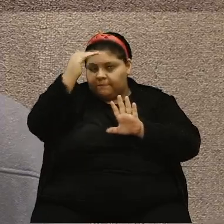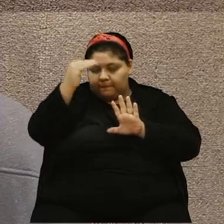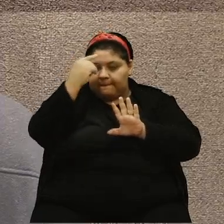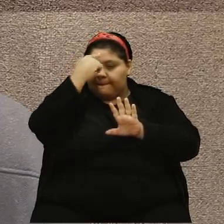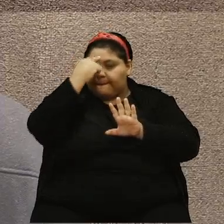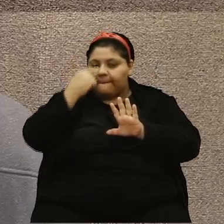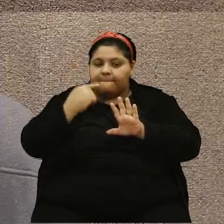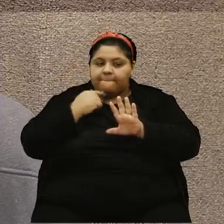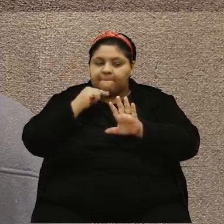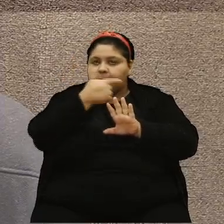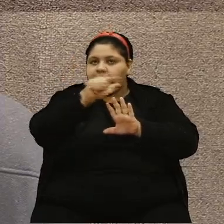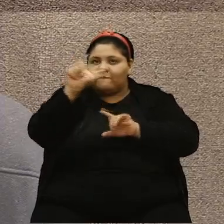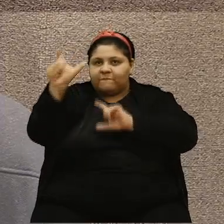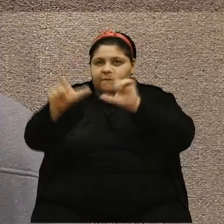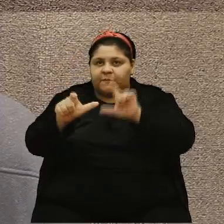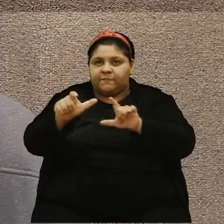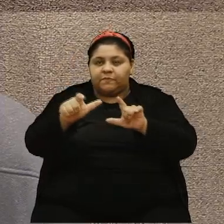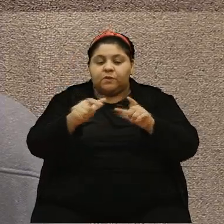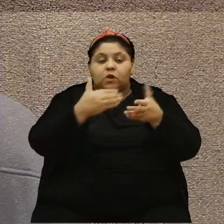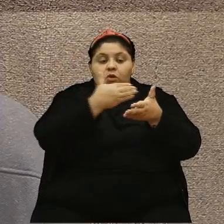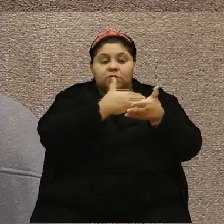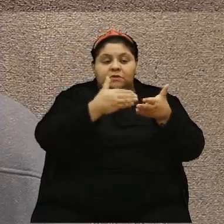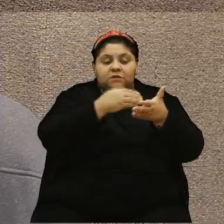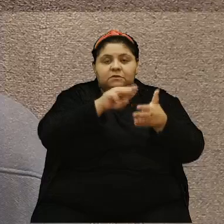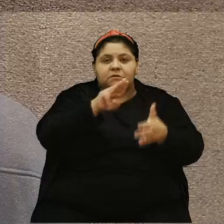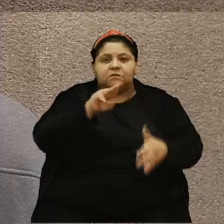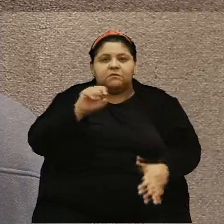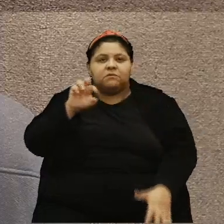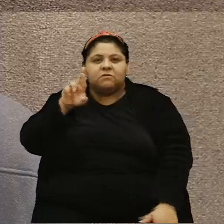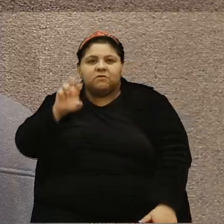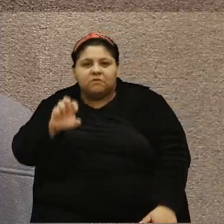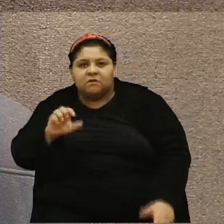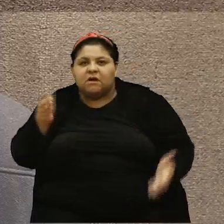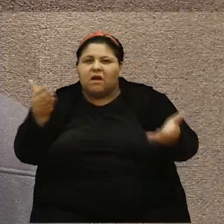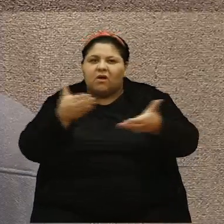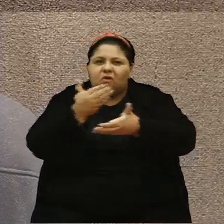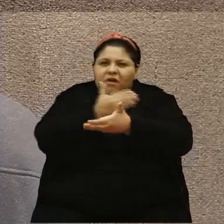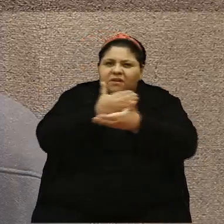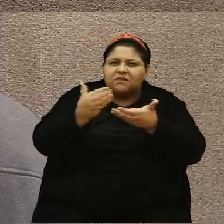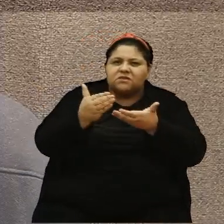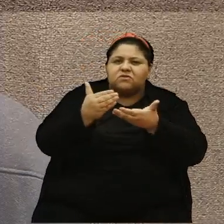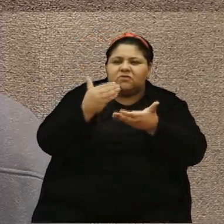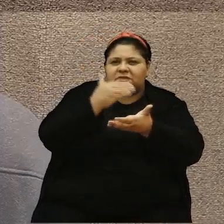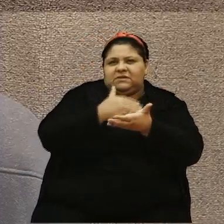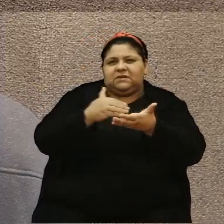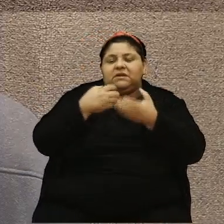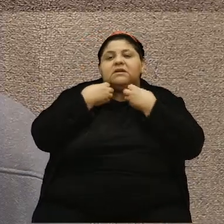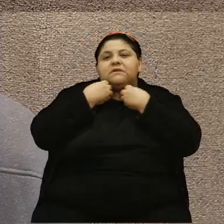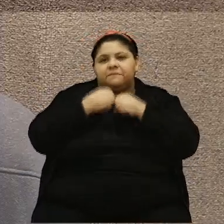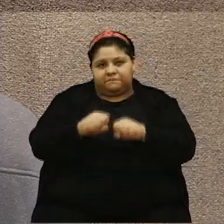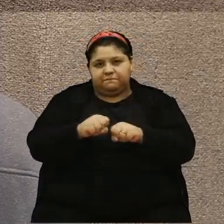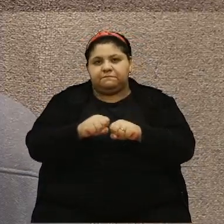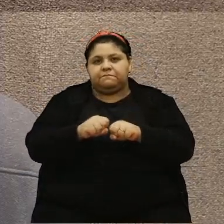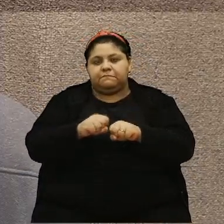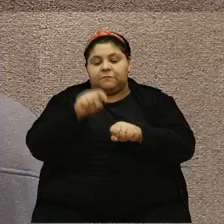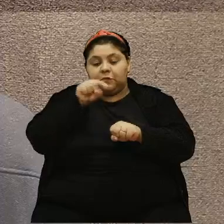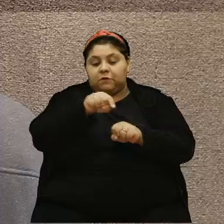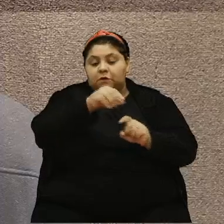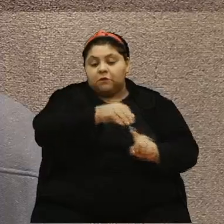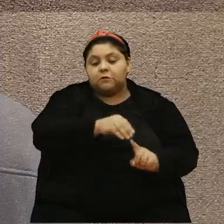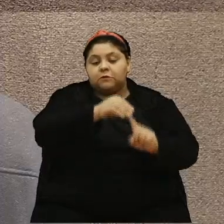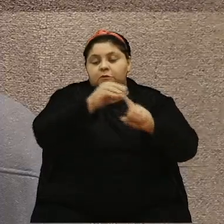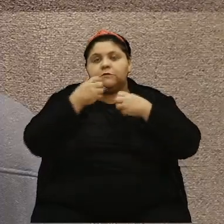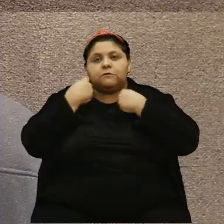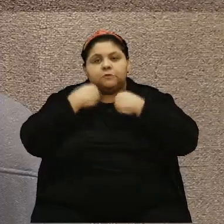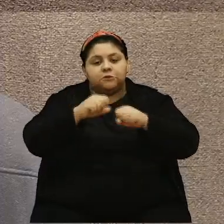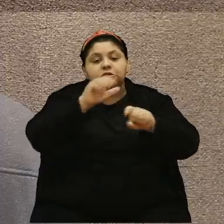dos outros. O secretário Weber está recém montando uma secretaria. Vai ser a principal secretaria